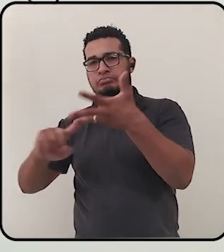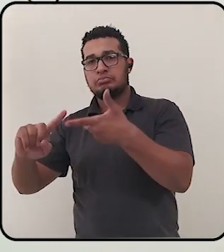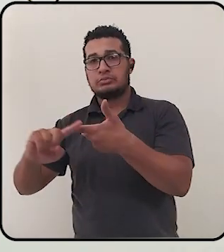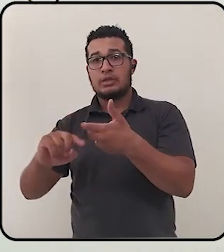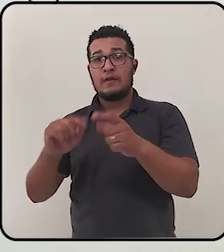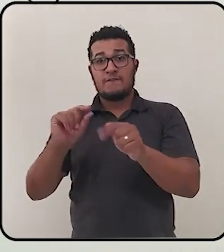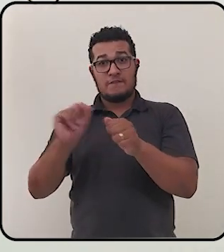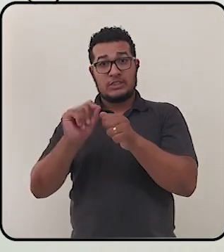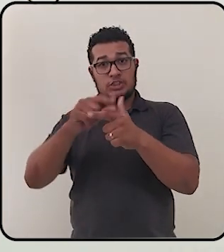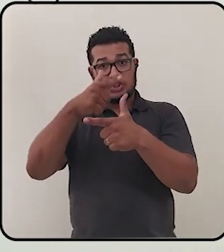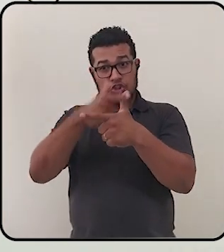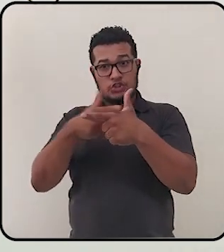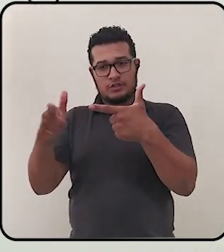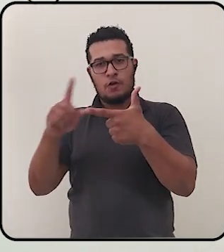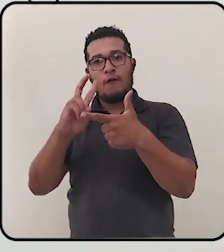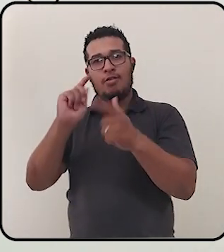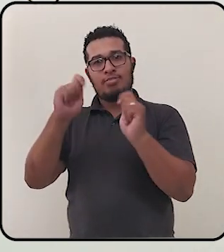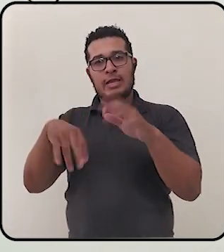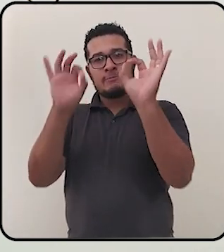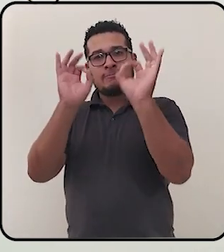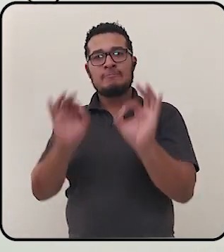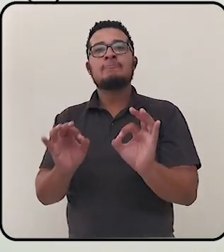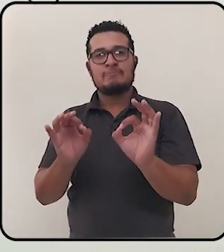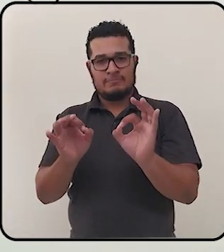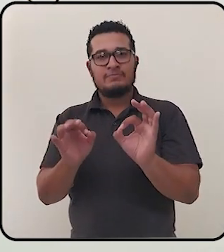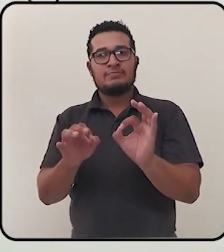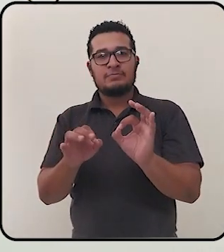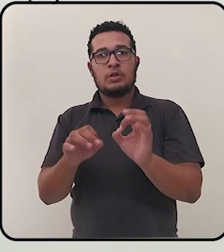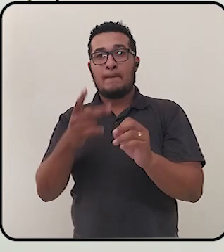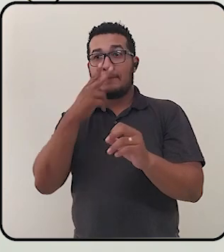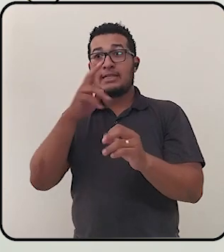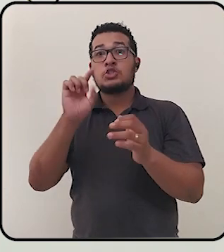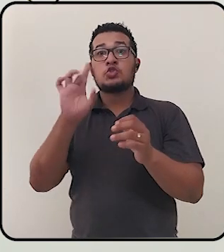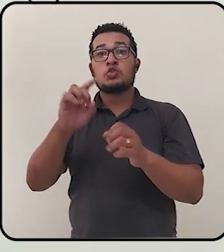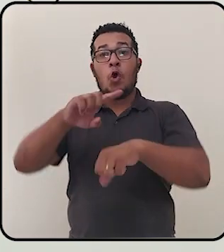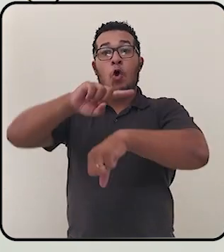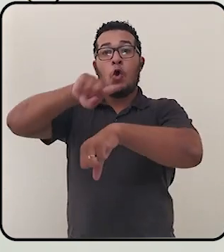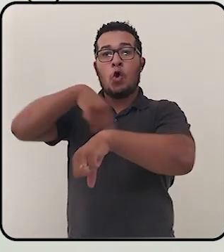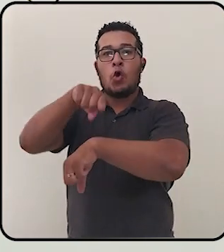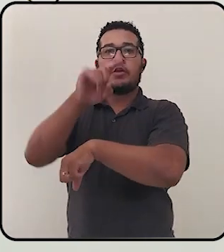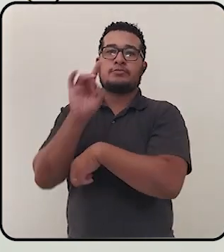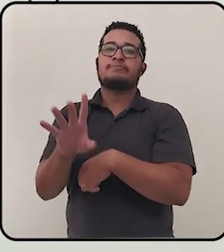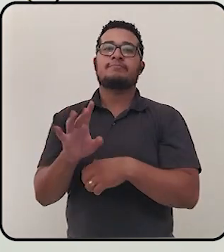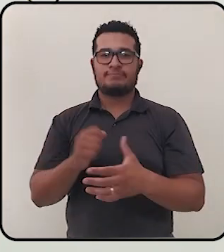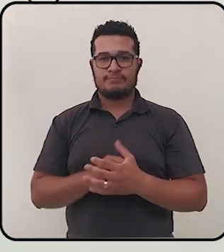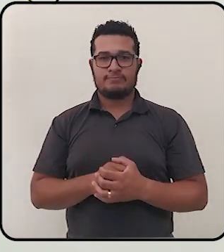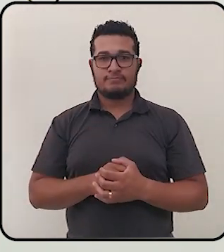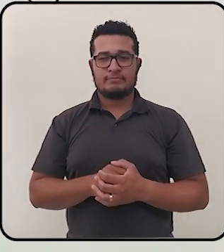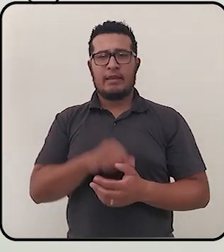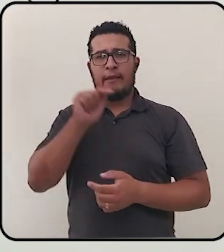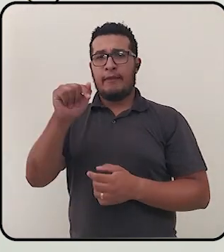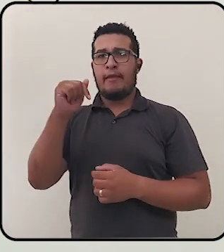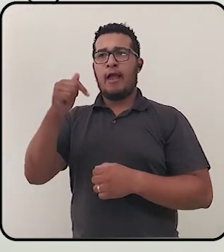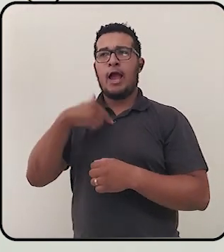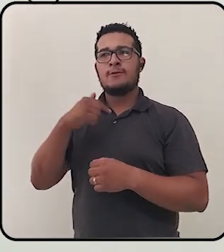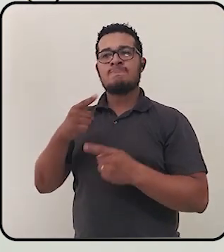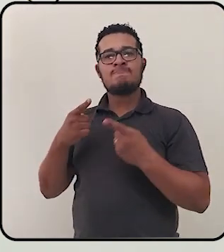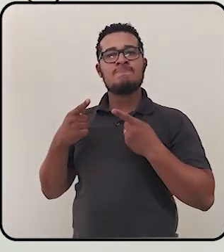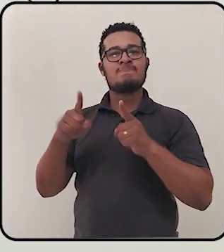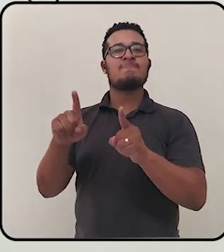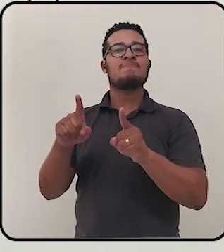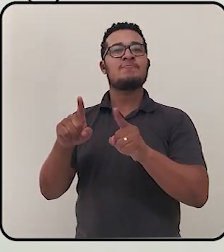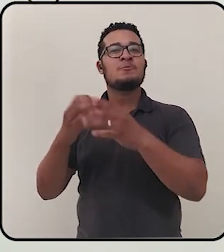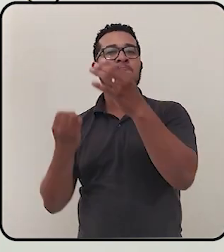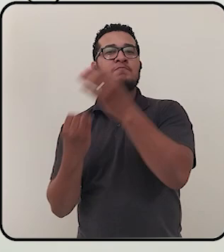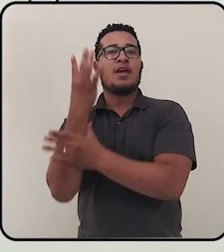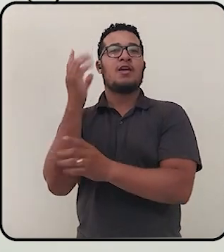30, 45 e assim por diante. Quando você faz a divisão vai dar exata. Então, você vai trabalhar só com